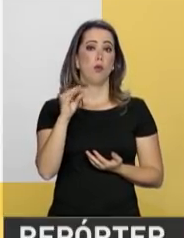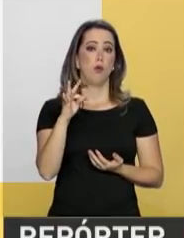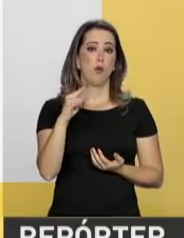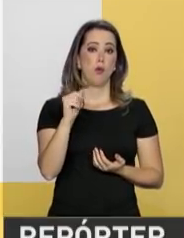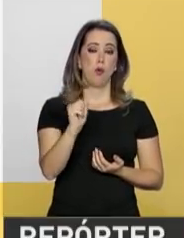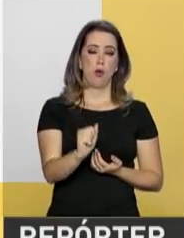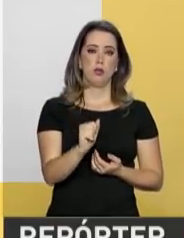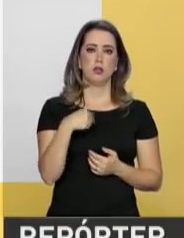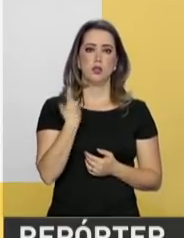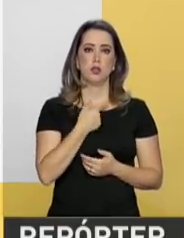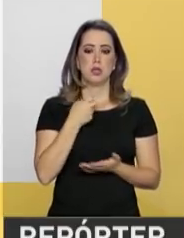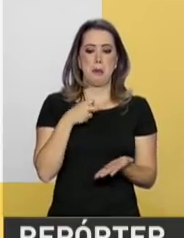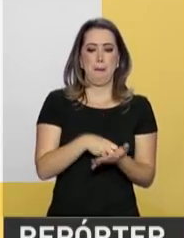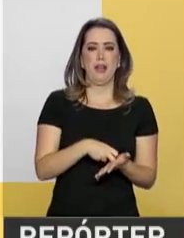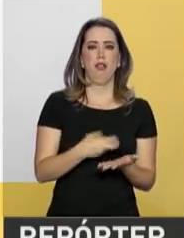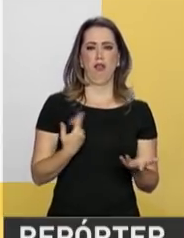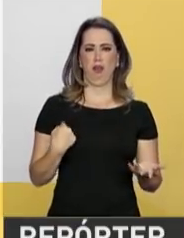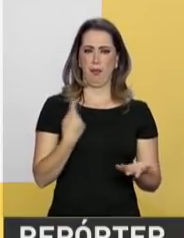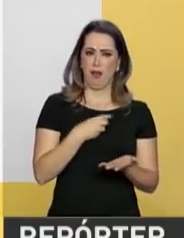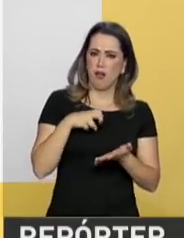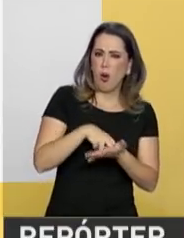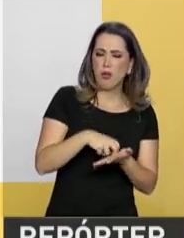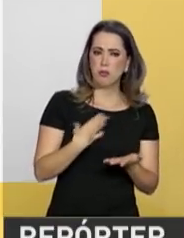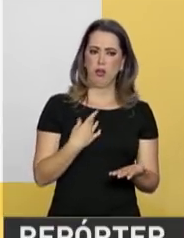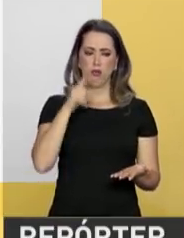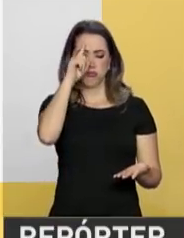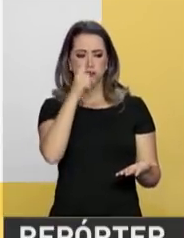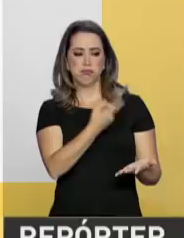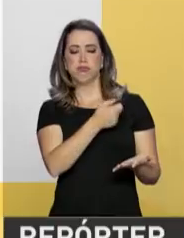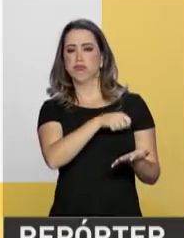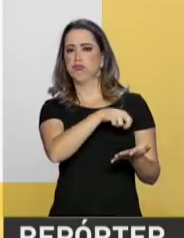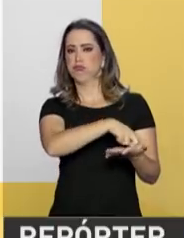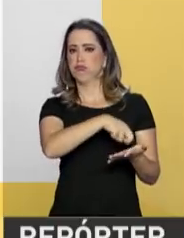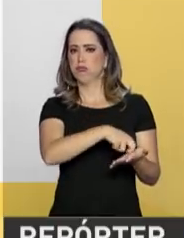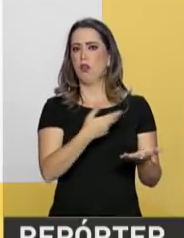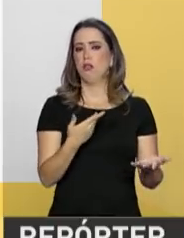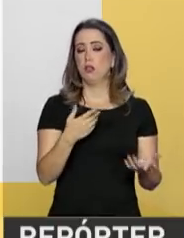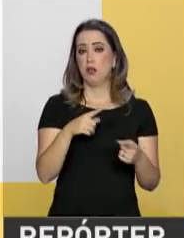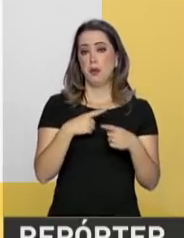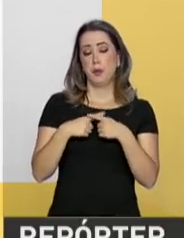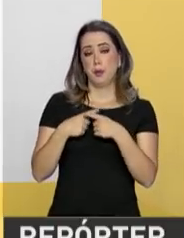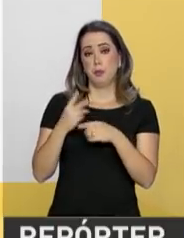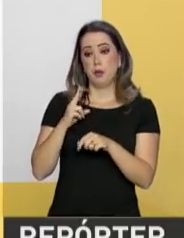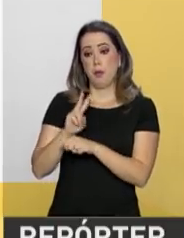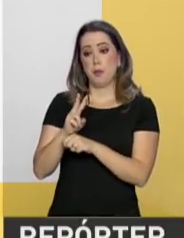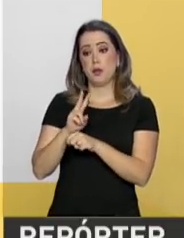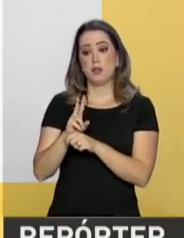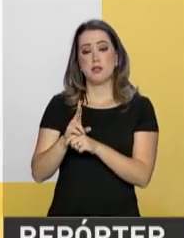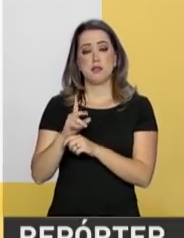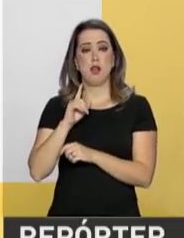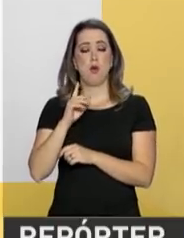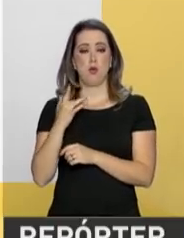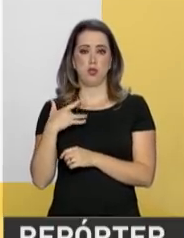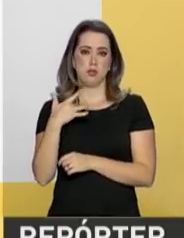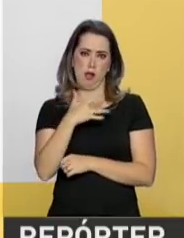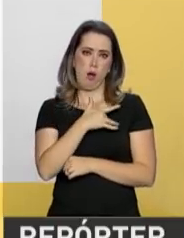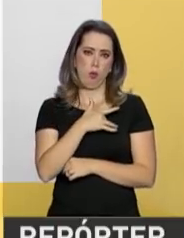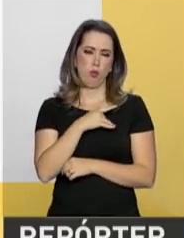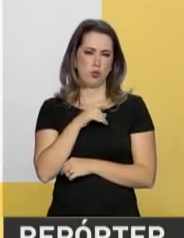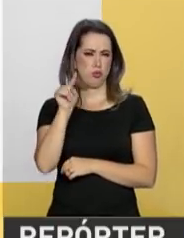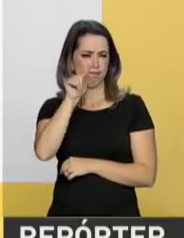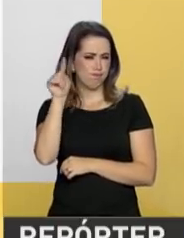penalizados aí a 11 mas uma proteção por parte de saúde que a gente foi uma interrogação